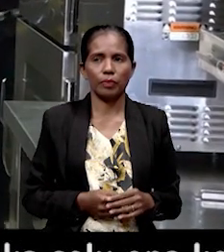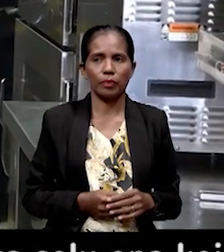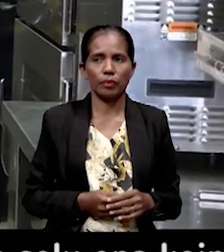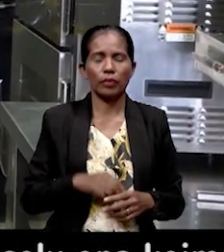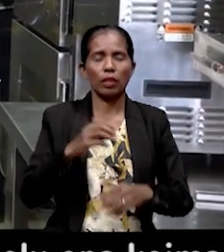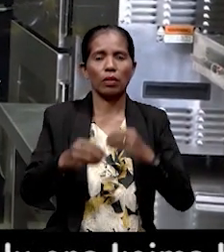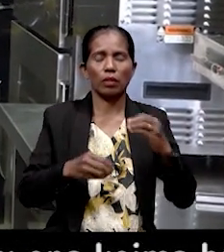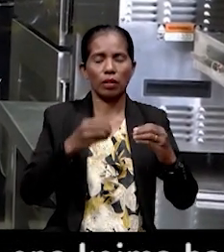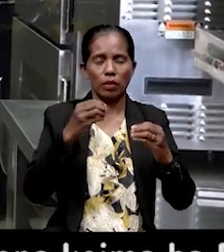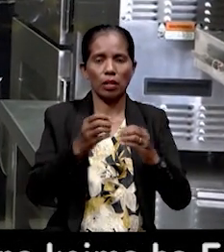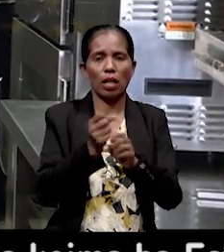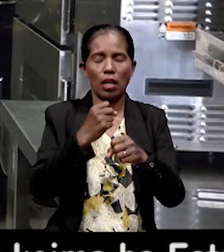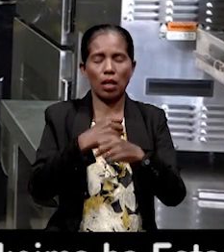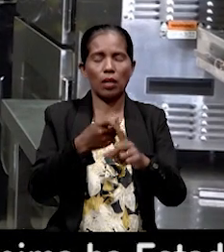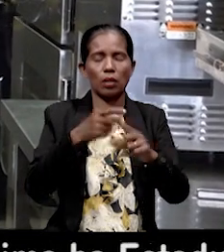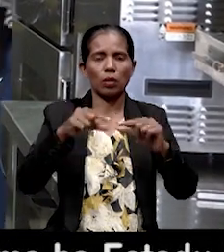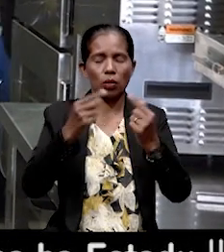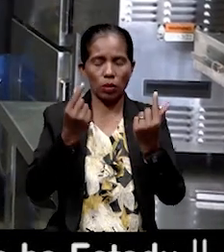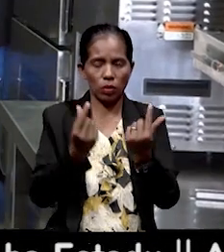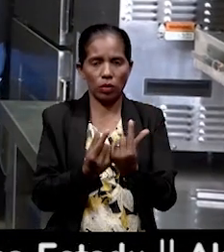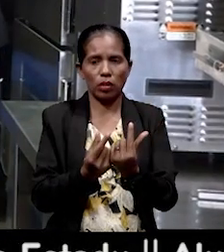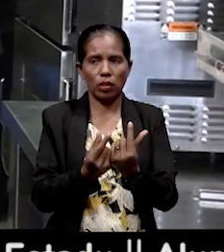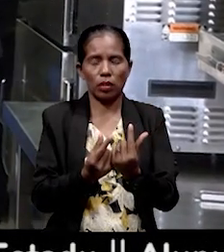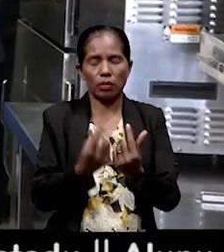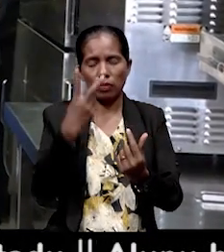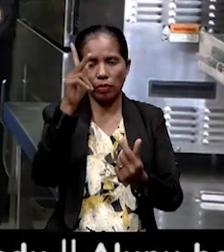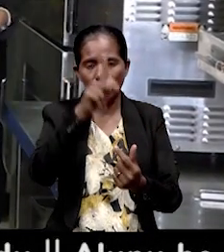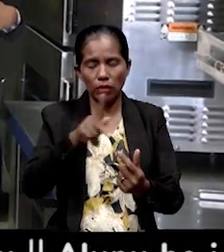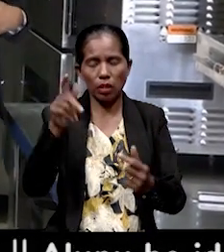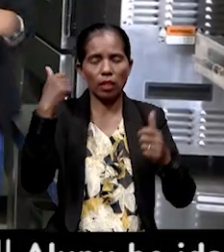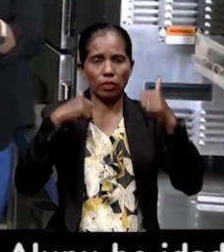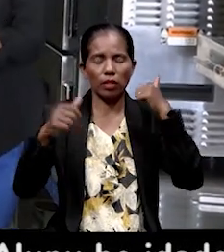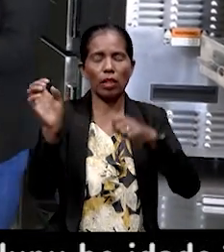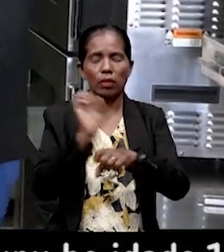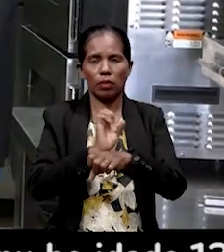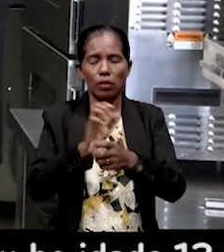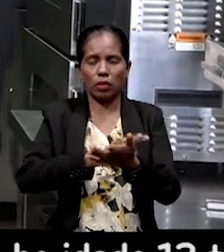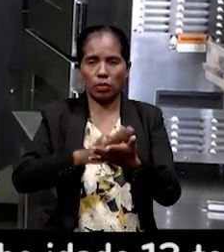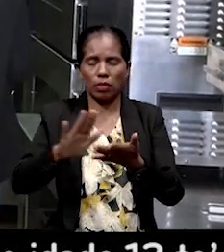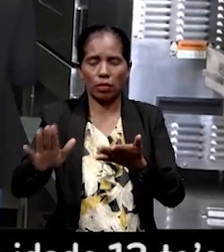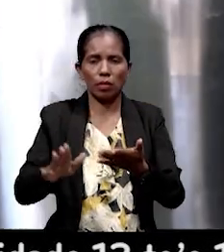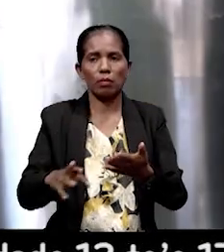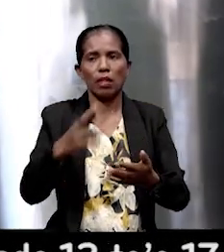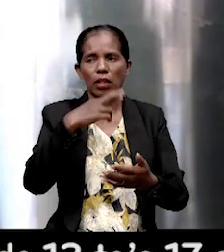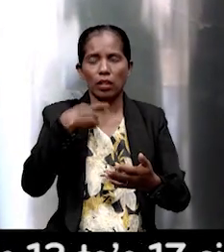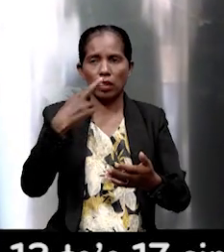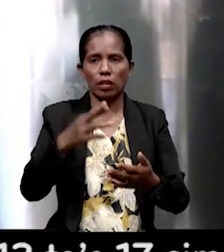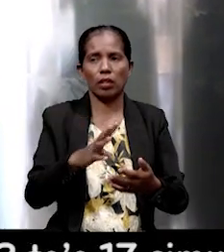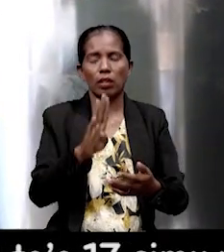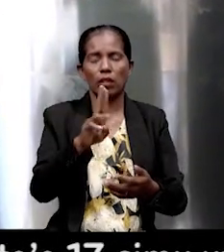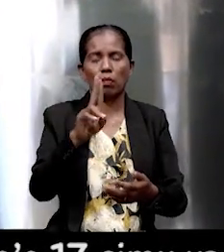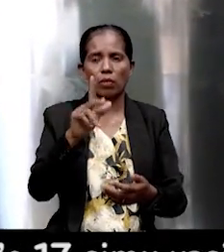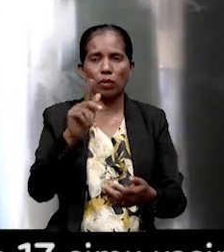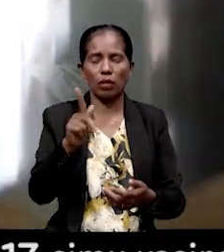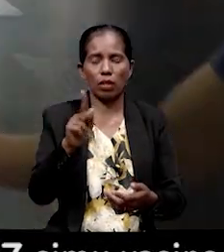Relaciona a inspeção no Behalo Husiki para aturar a inspeção fiscalização de atividade econômica sanitária não alimentar para restaurante Burger King e a Lorontonulo